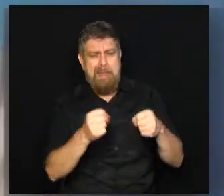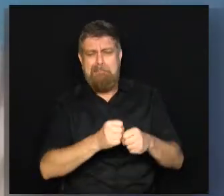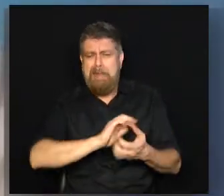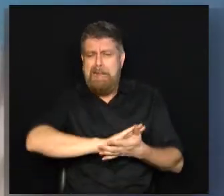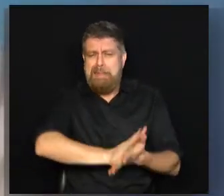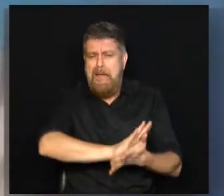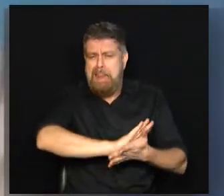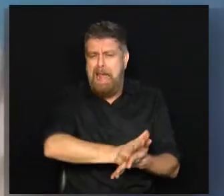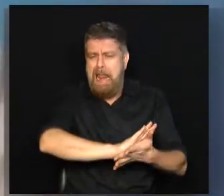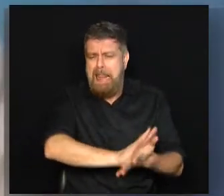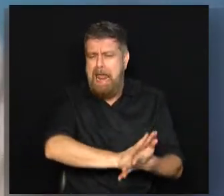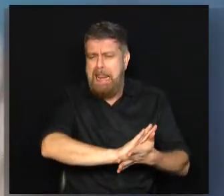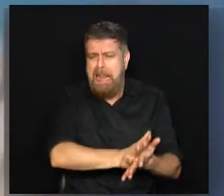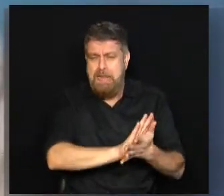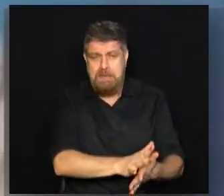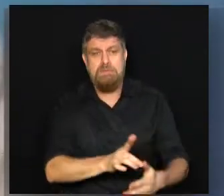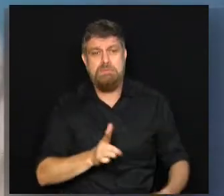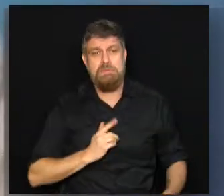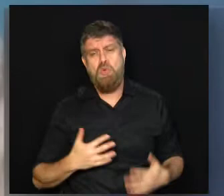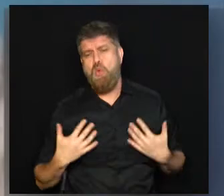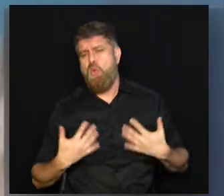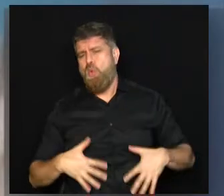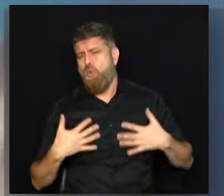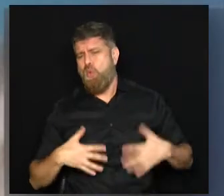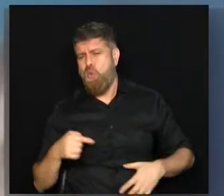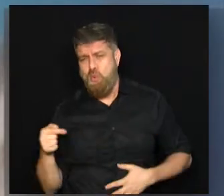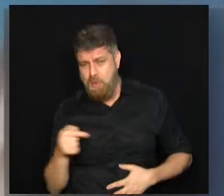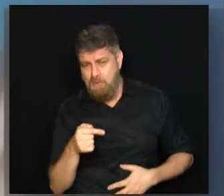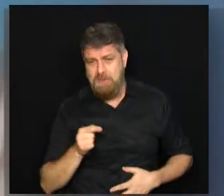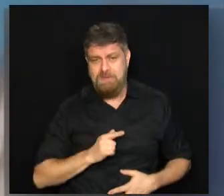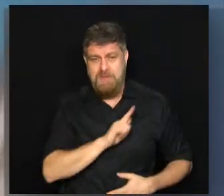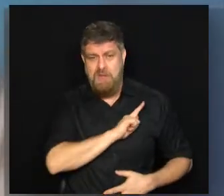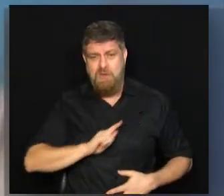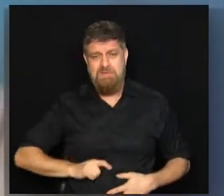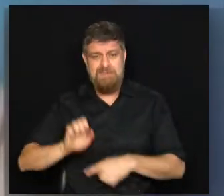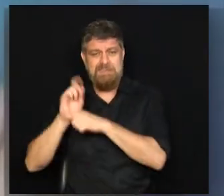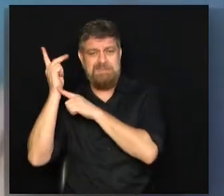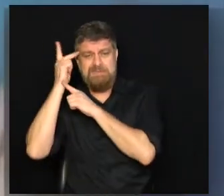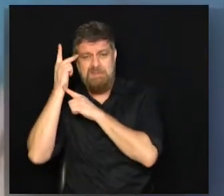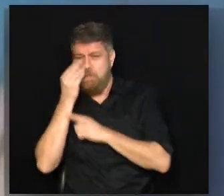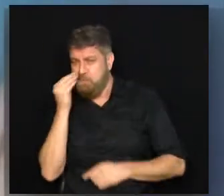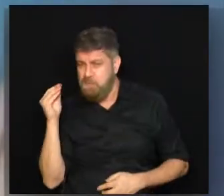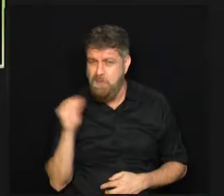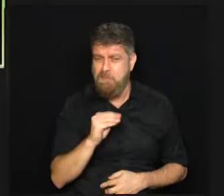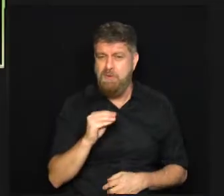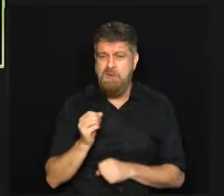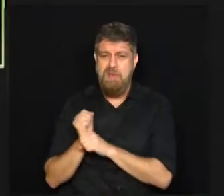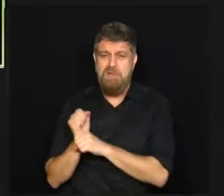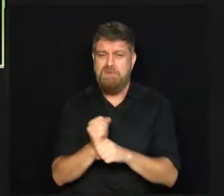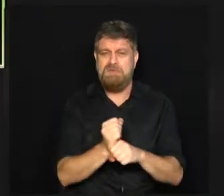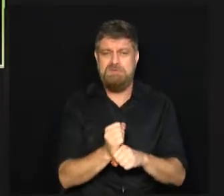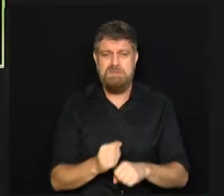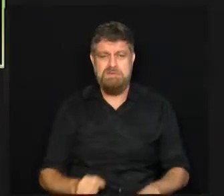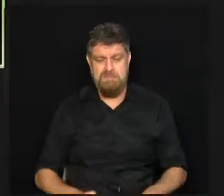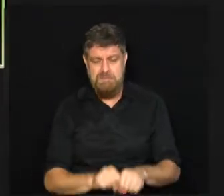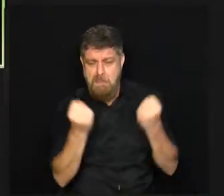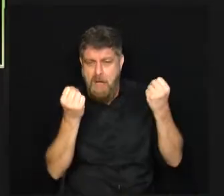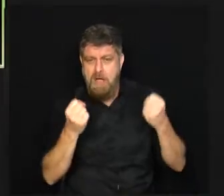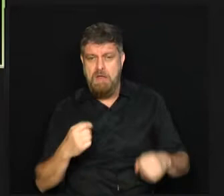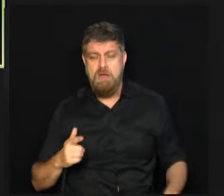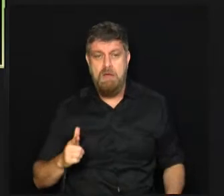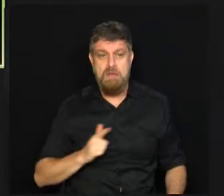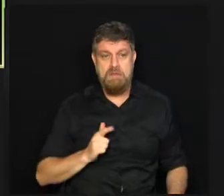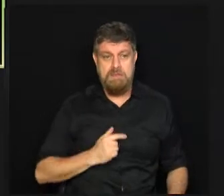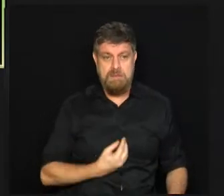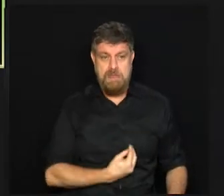um esvaziamento muito contundente por parte do governo do estado de São Paulo nos últimos anos. Ele recebeu, neste